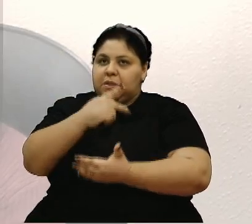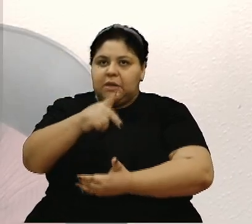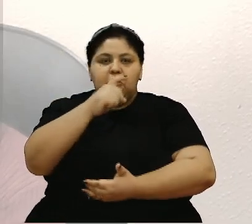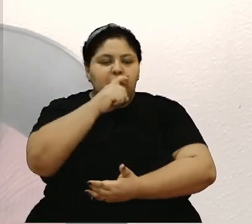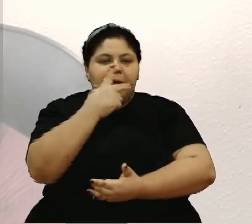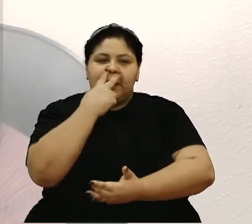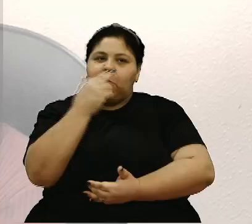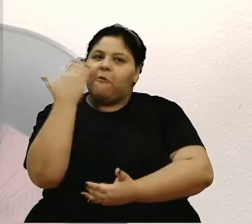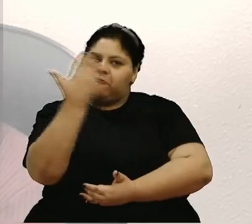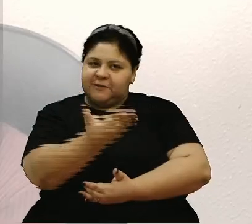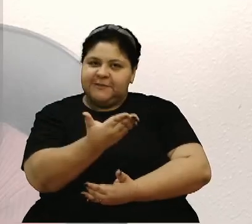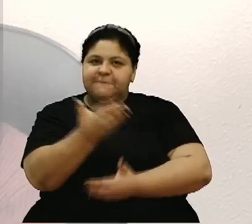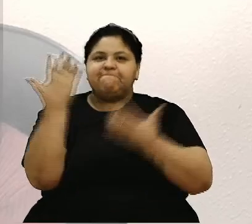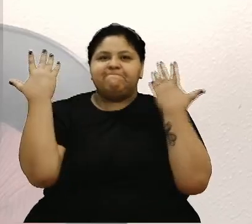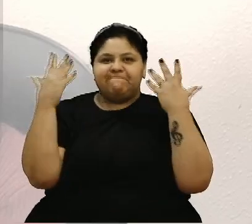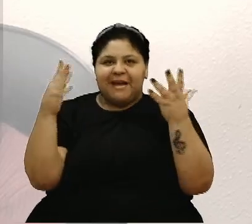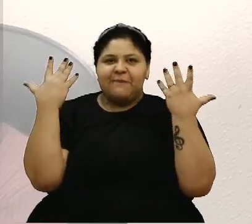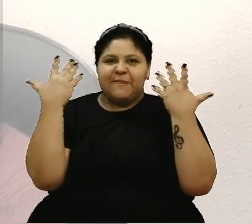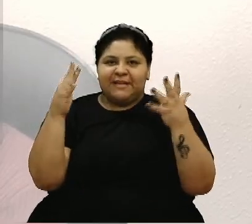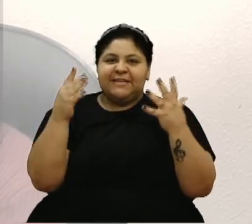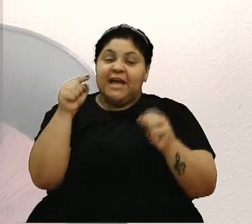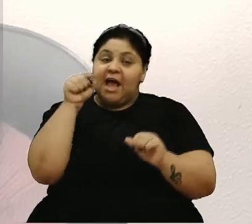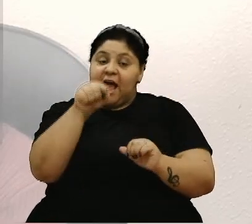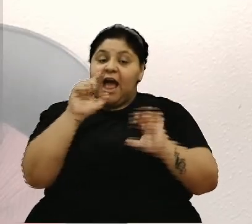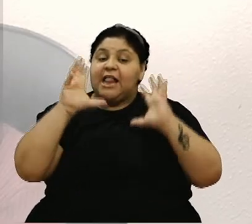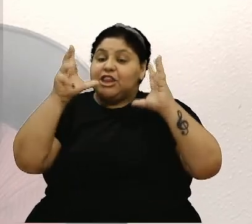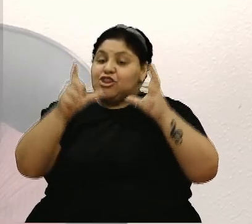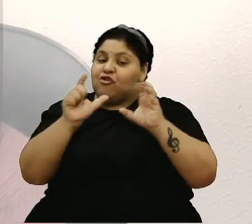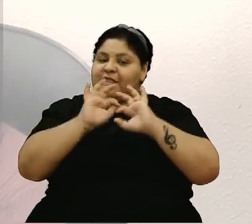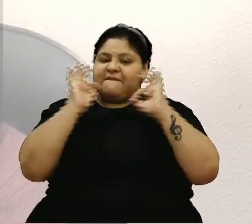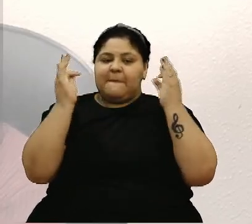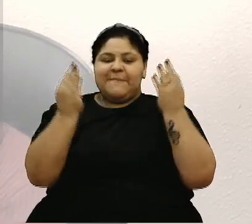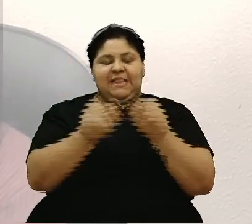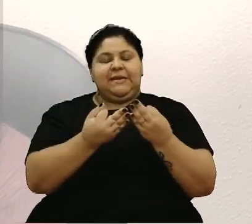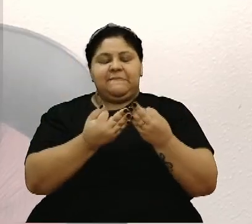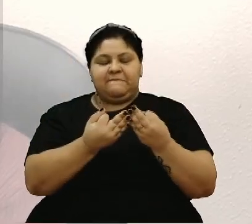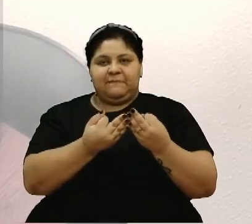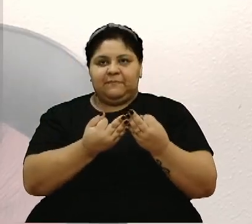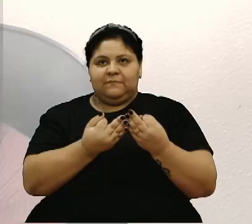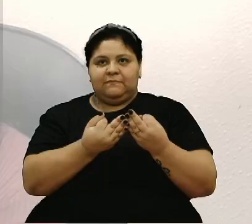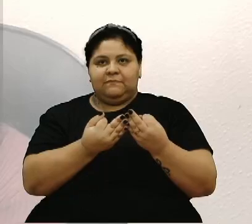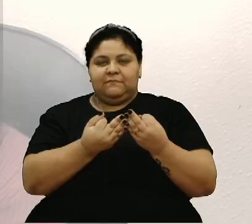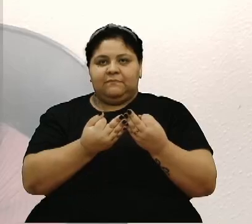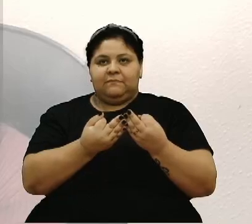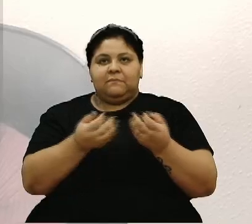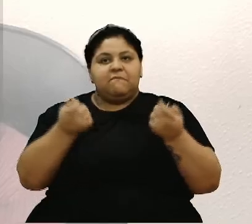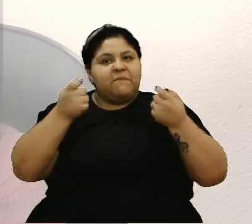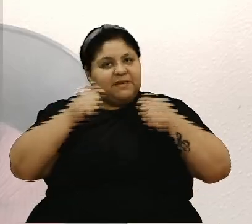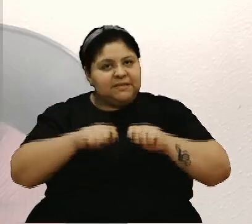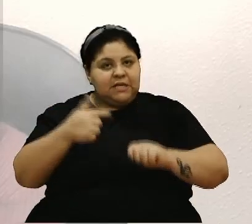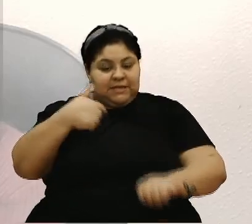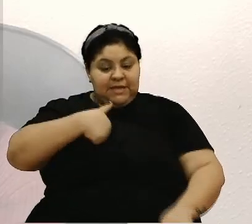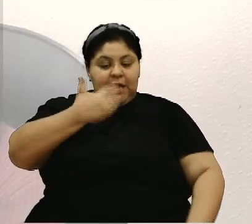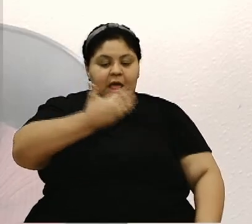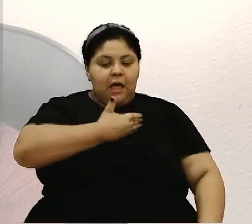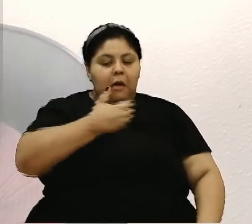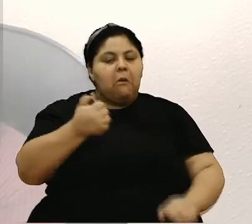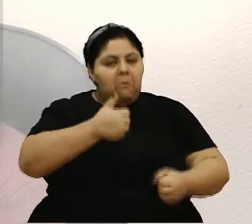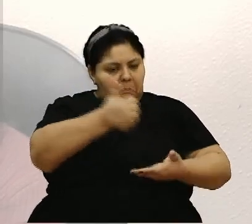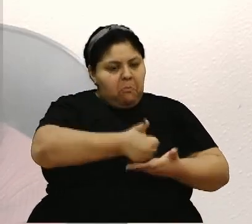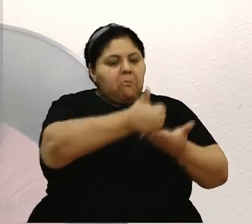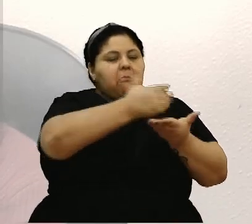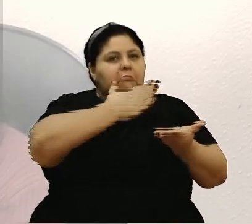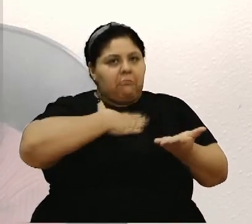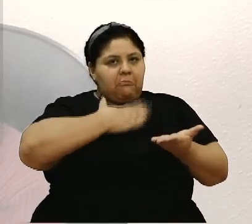és. Parabéns a você, a toda a tua família. Que precisar deste amigo, pode contar comigo.